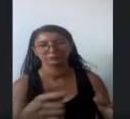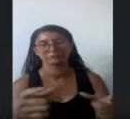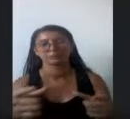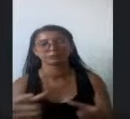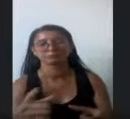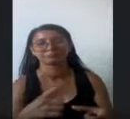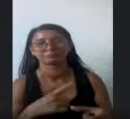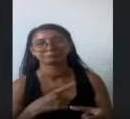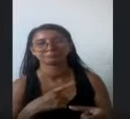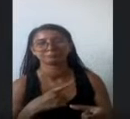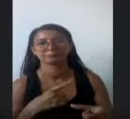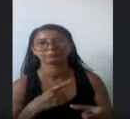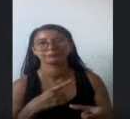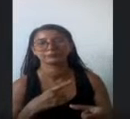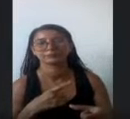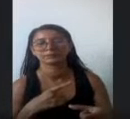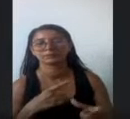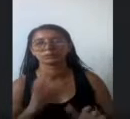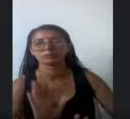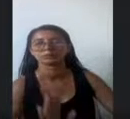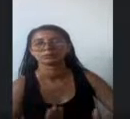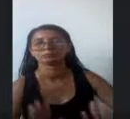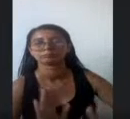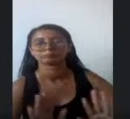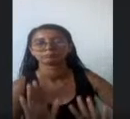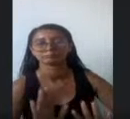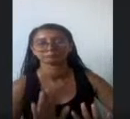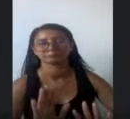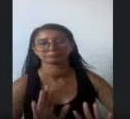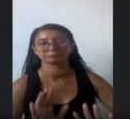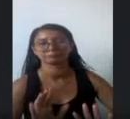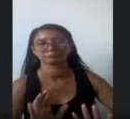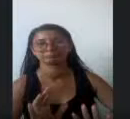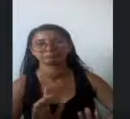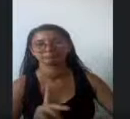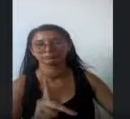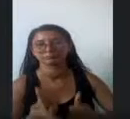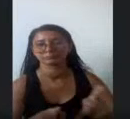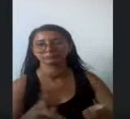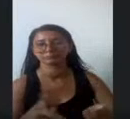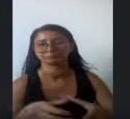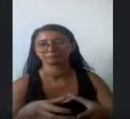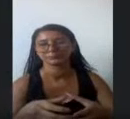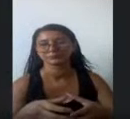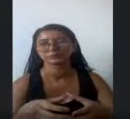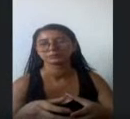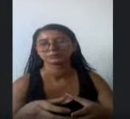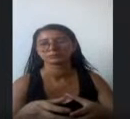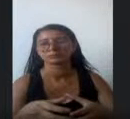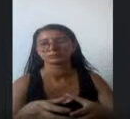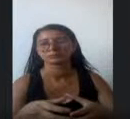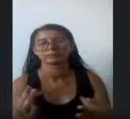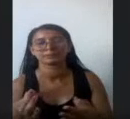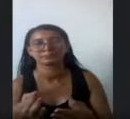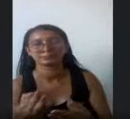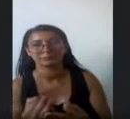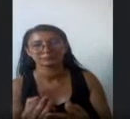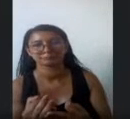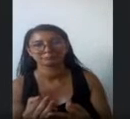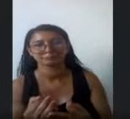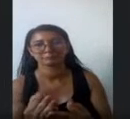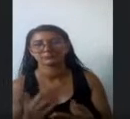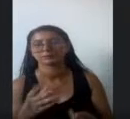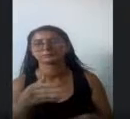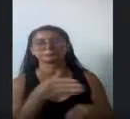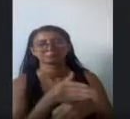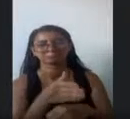cuidado, né, dessas pessoas, principalmente a estratégia de saúde da família, a questão da proximidade, mas vou a canteiros de obras